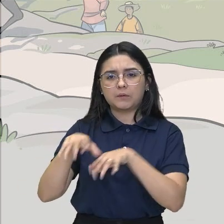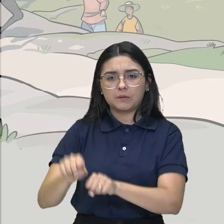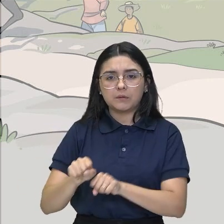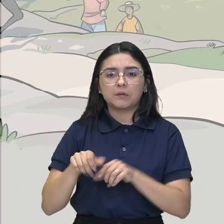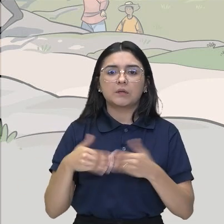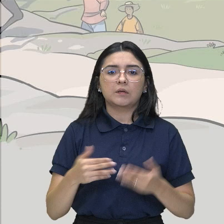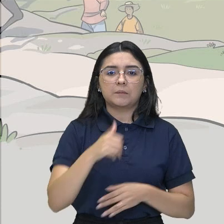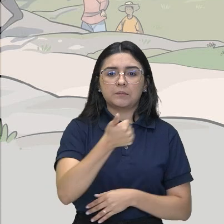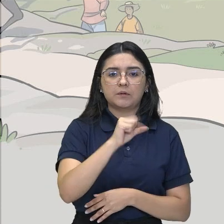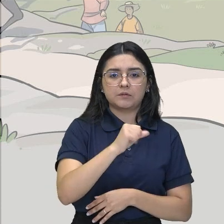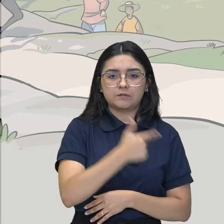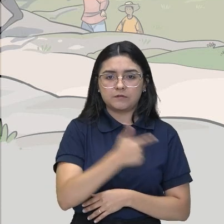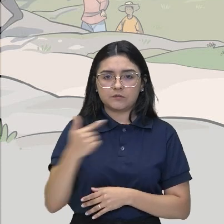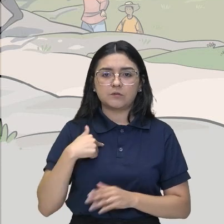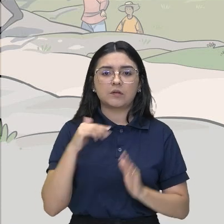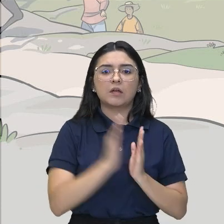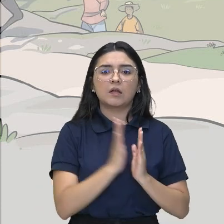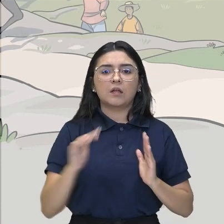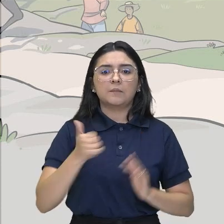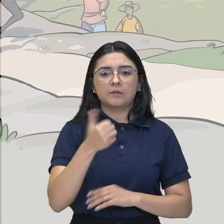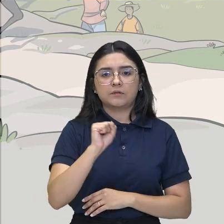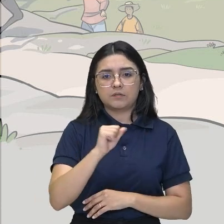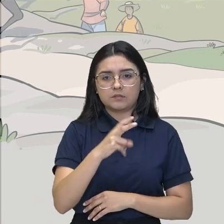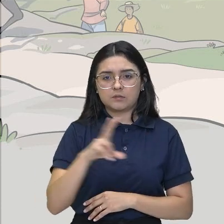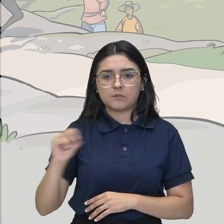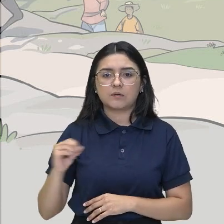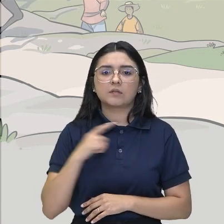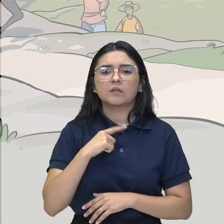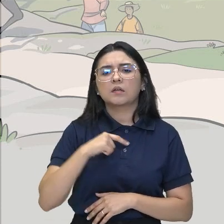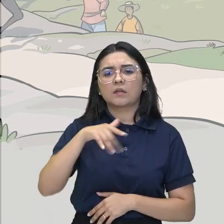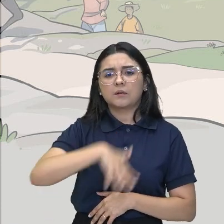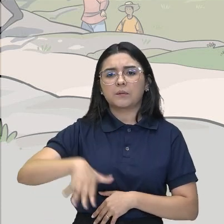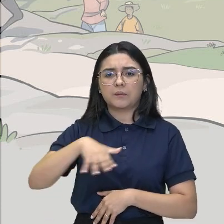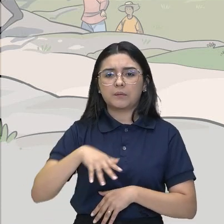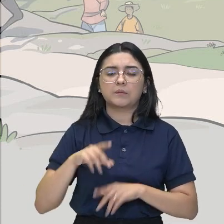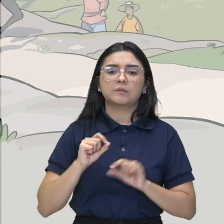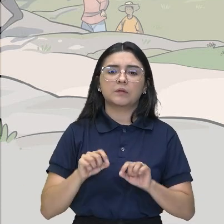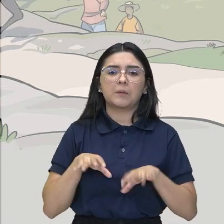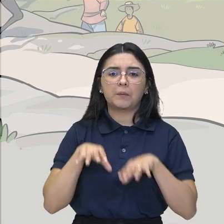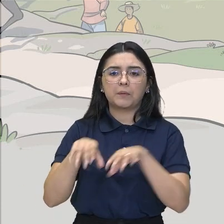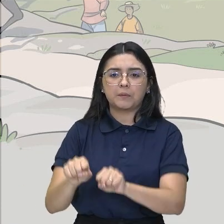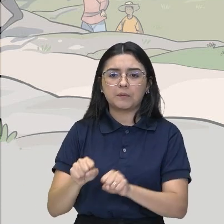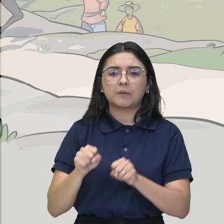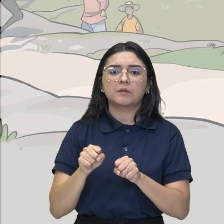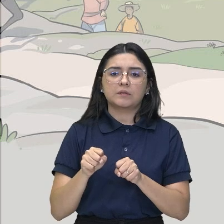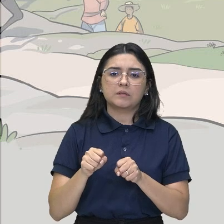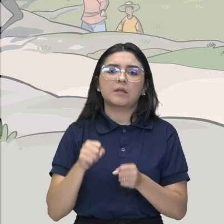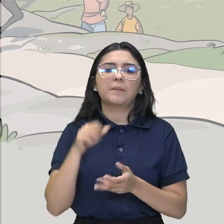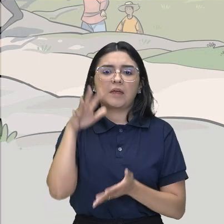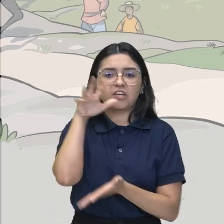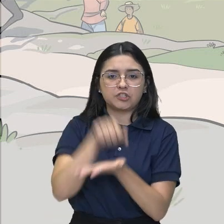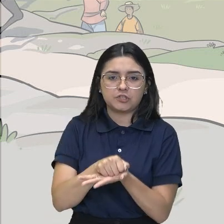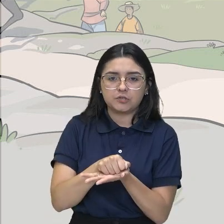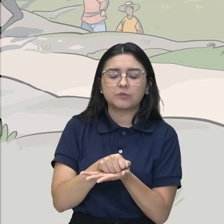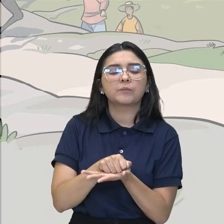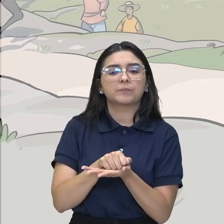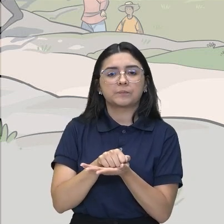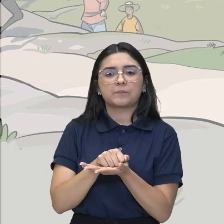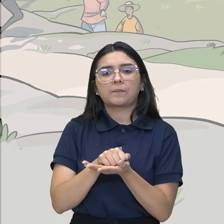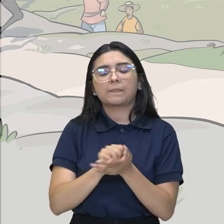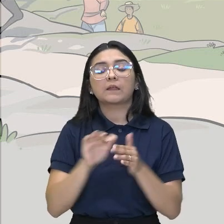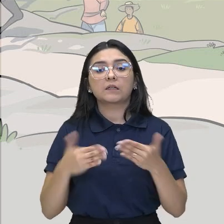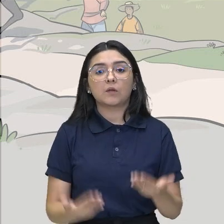1822 a 1850, propriedade de terras se dava pela posse e registro. Ou seja, a